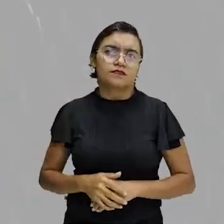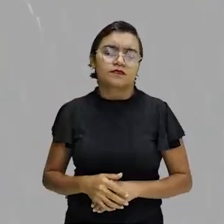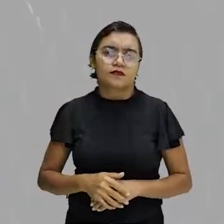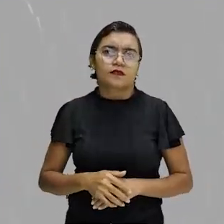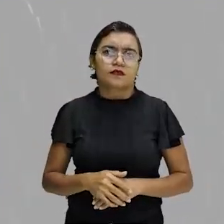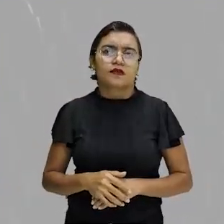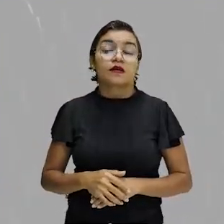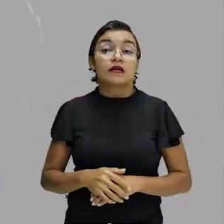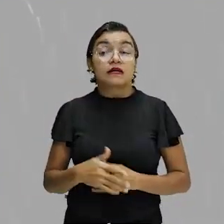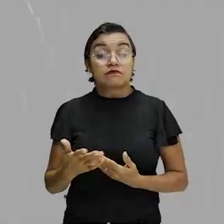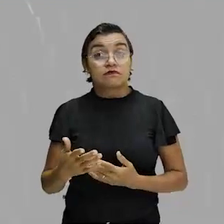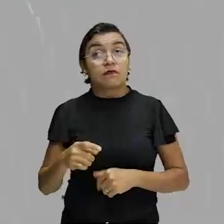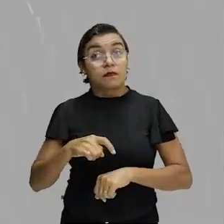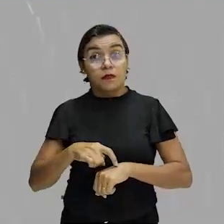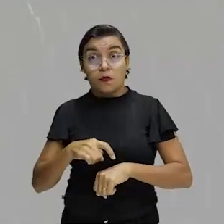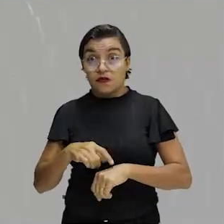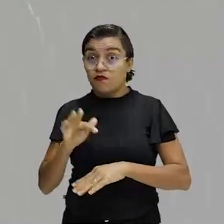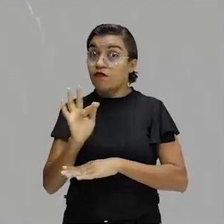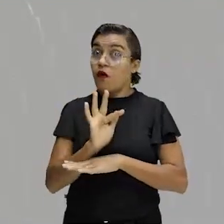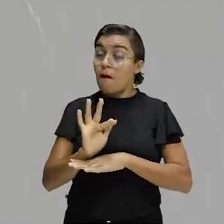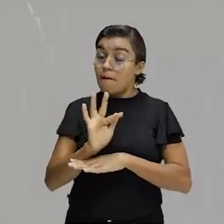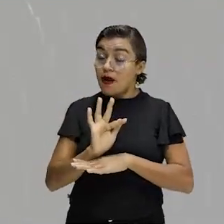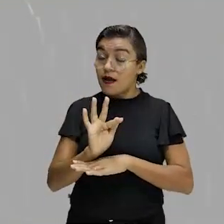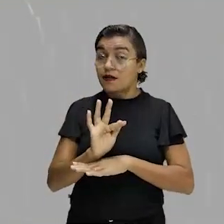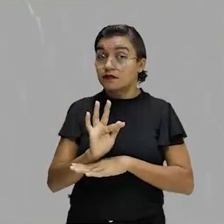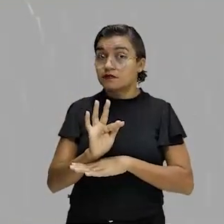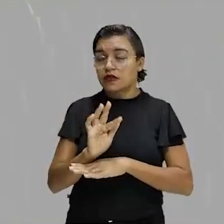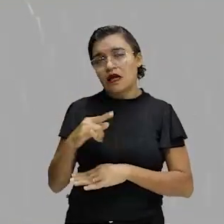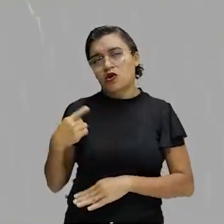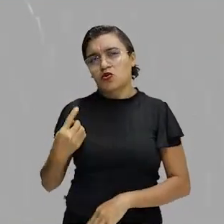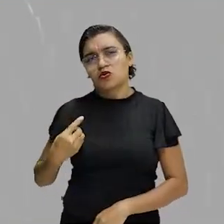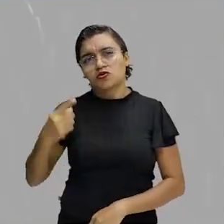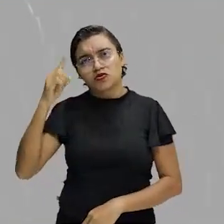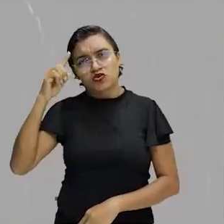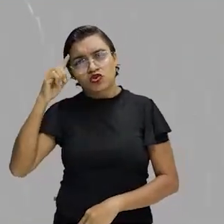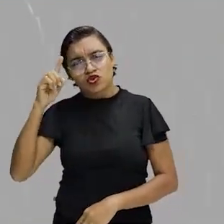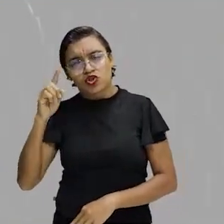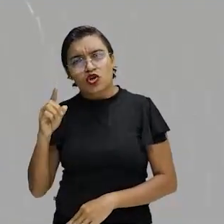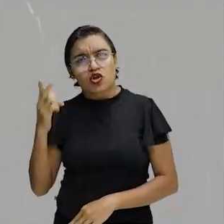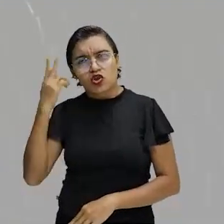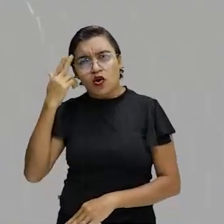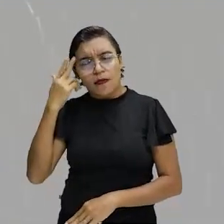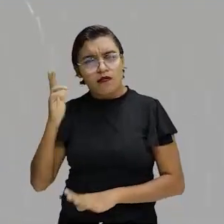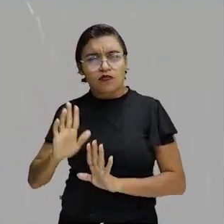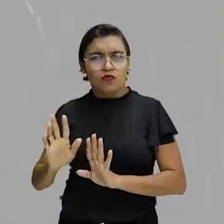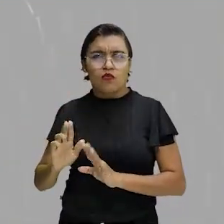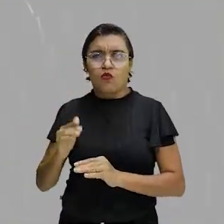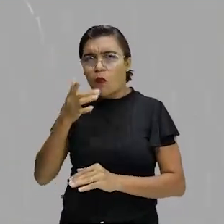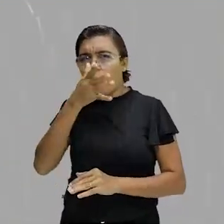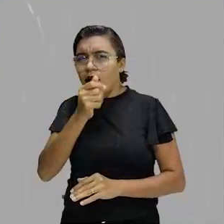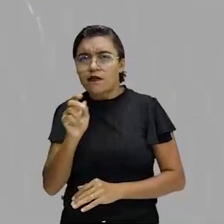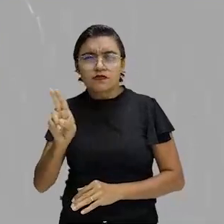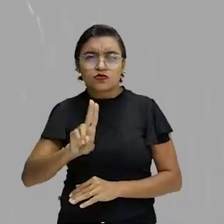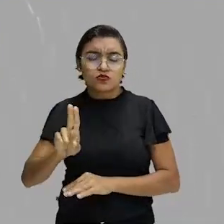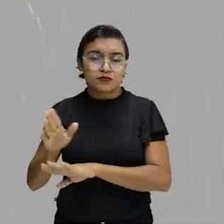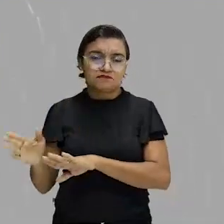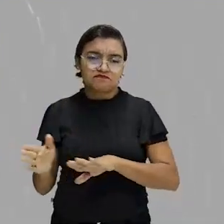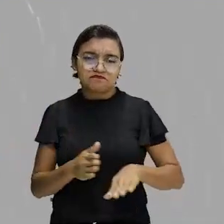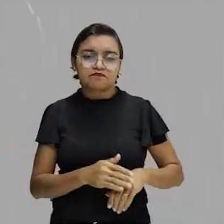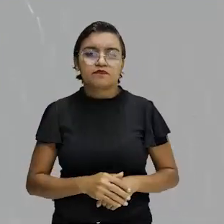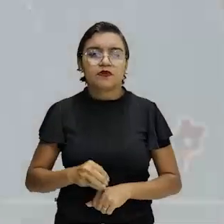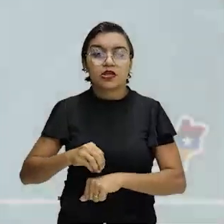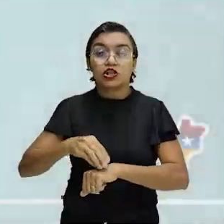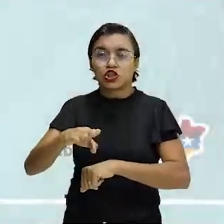do nosso dia a dia, são situações mais formais que a gente quer deixar documentado. Então, vamos lá para algumas dicas relacionadas ao